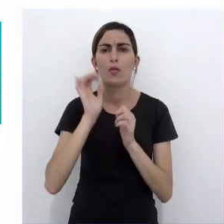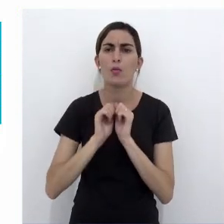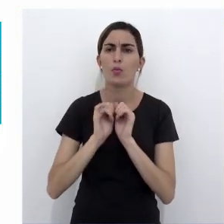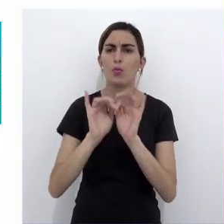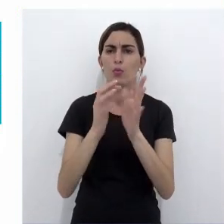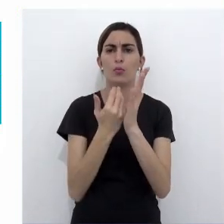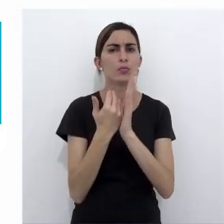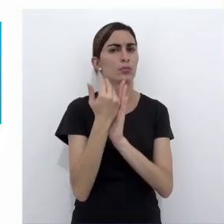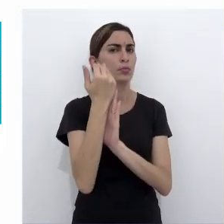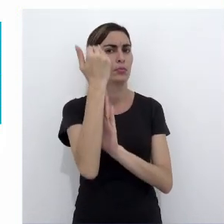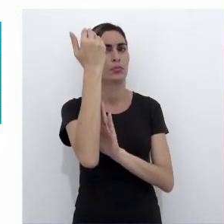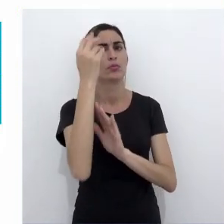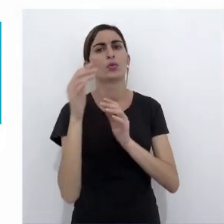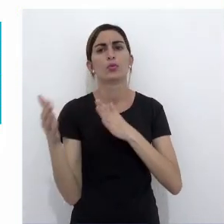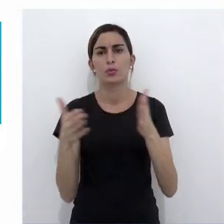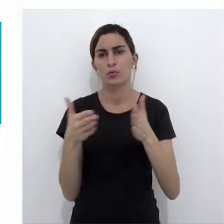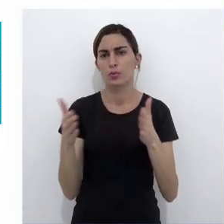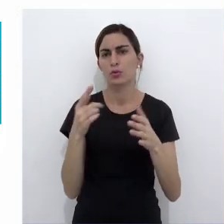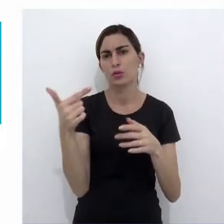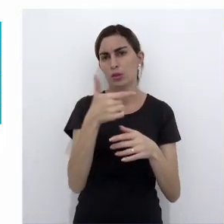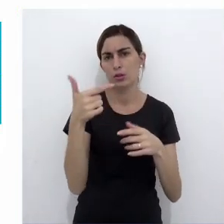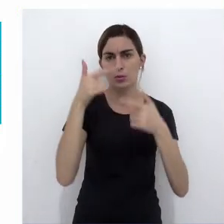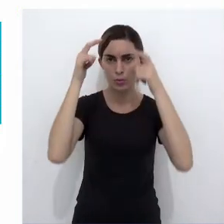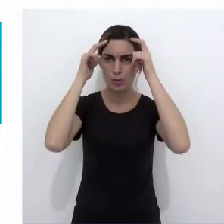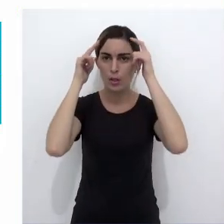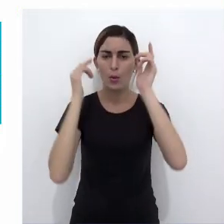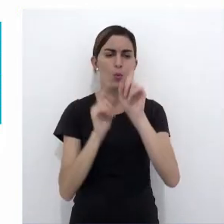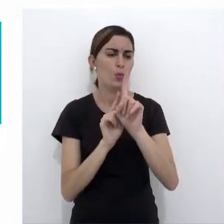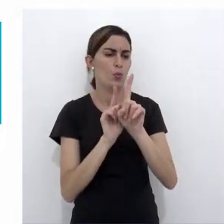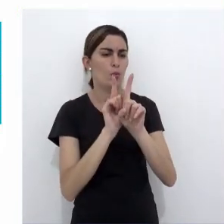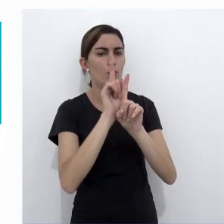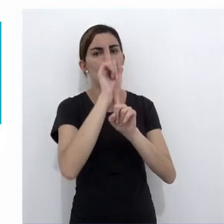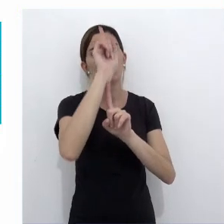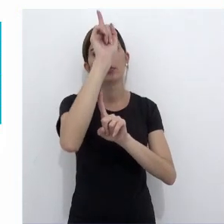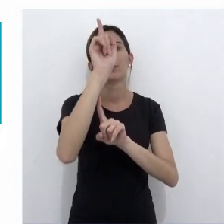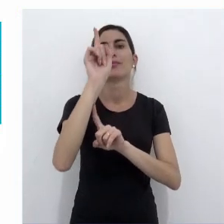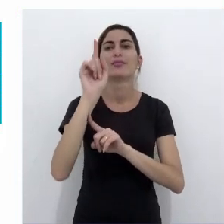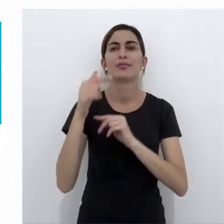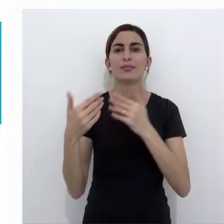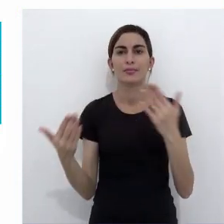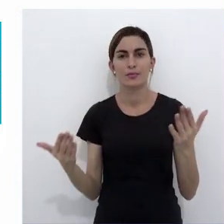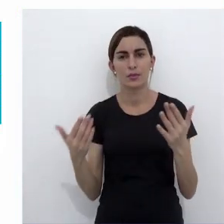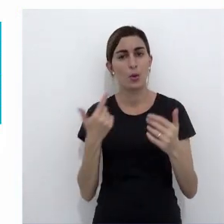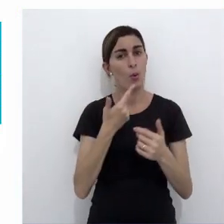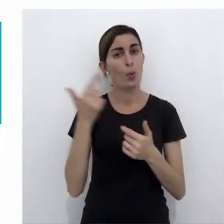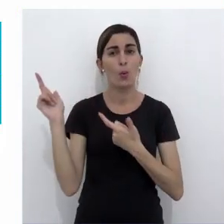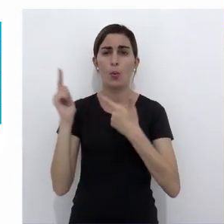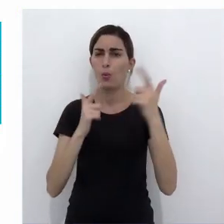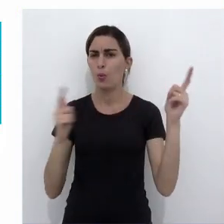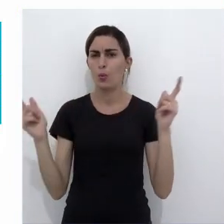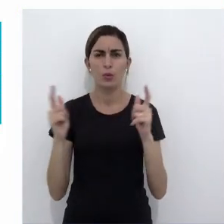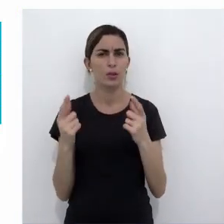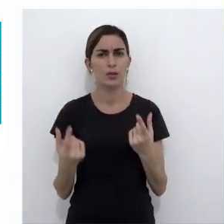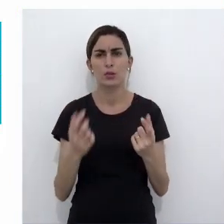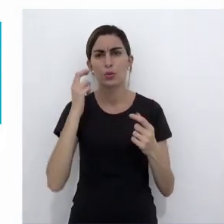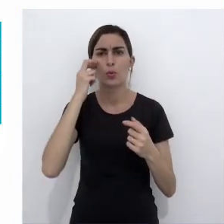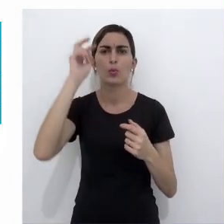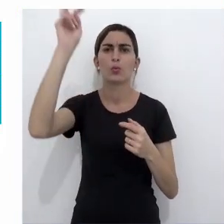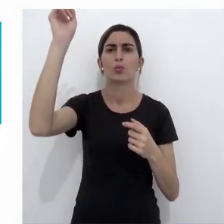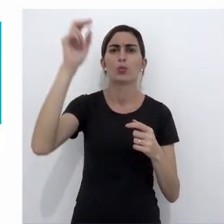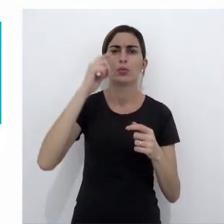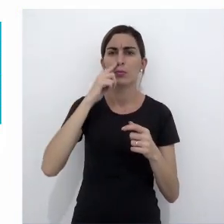exponencialmente, né, durante o Segundo Reinado. Ultrapassou, na realidade, outras culturas já